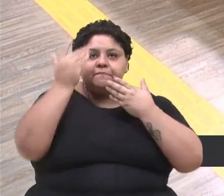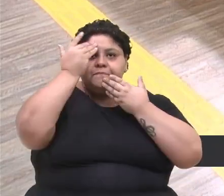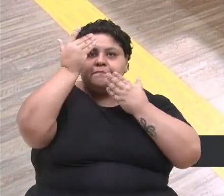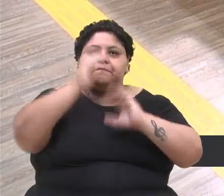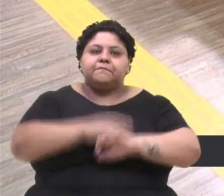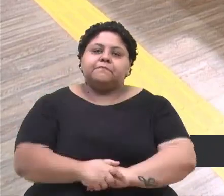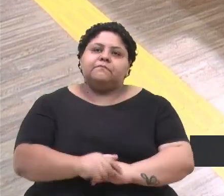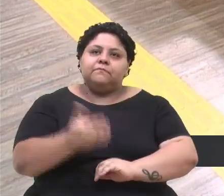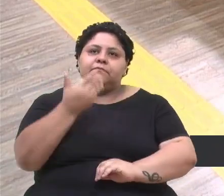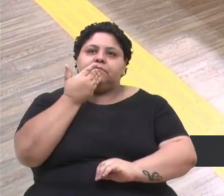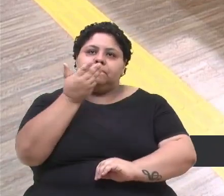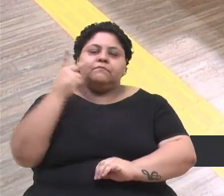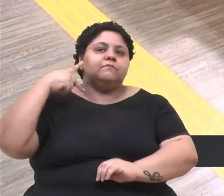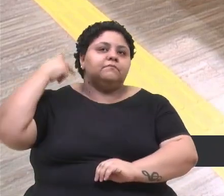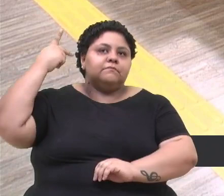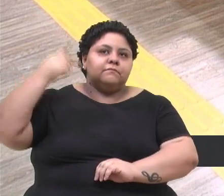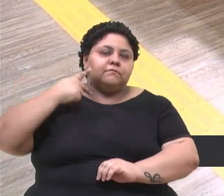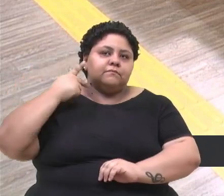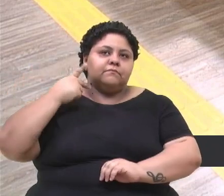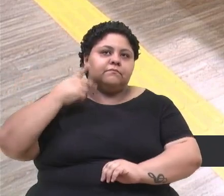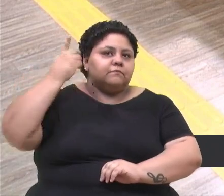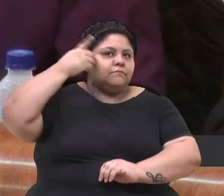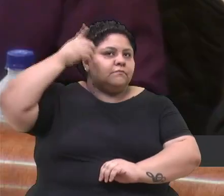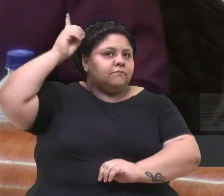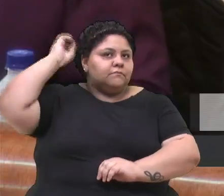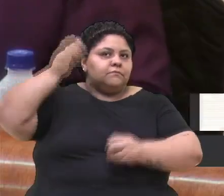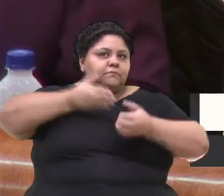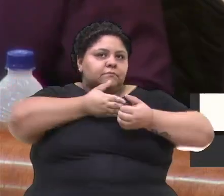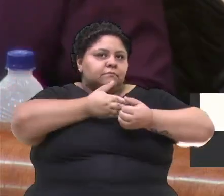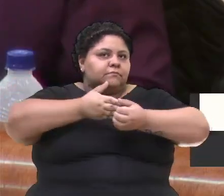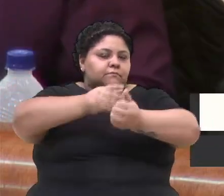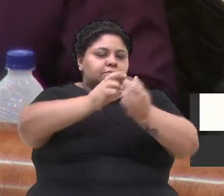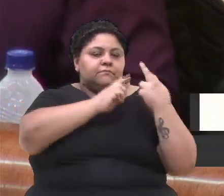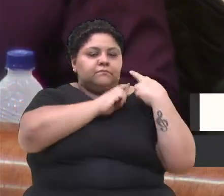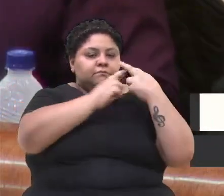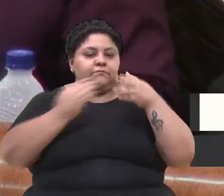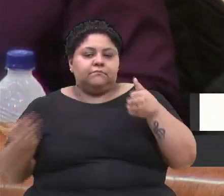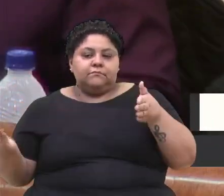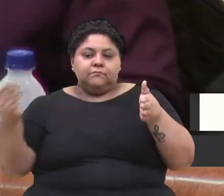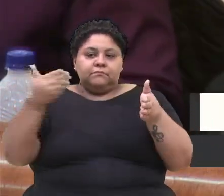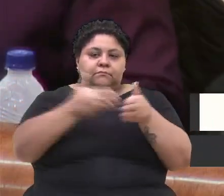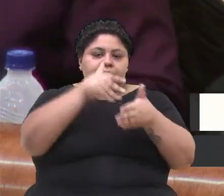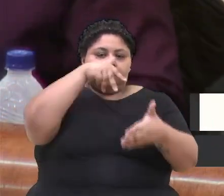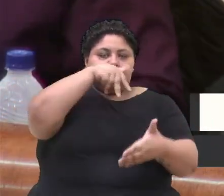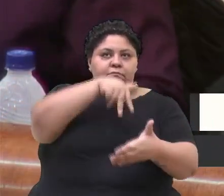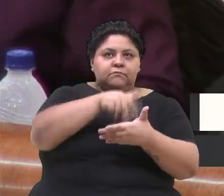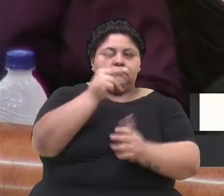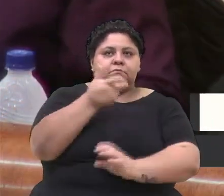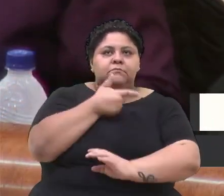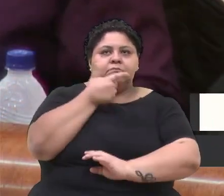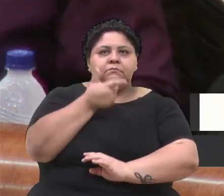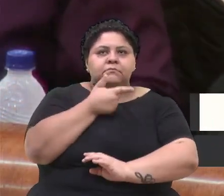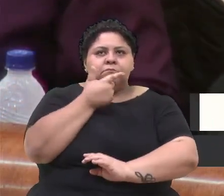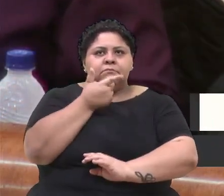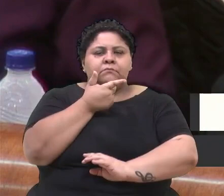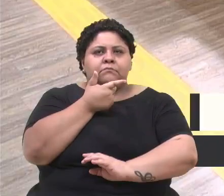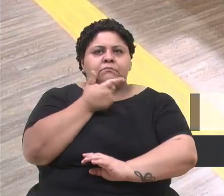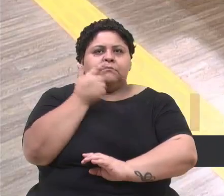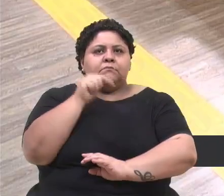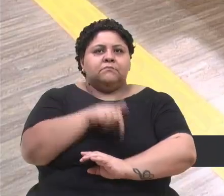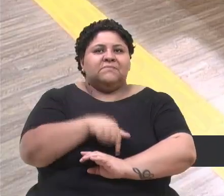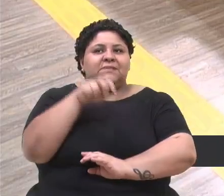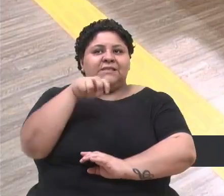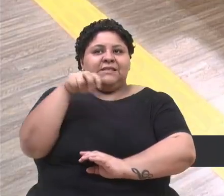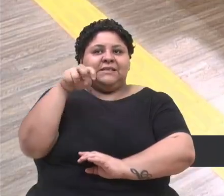Obrigado. Solicito o vereador Lucas Gil, que acompanhe o representante da UAB até a tribuna para sua manifestação, pelo tempo de até